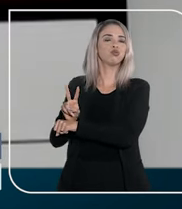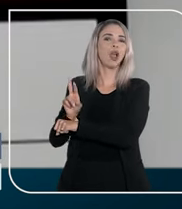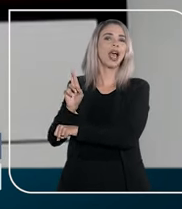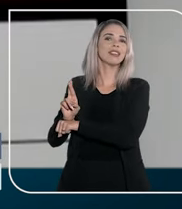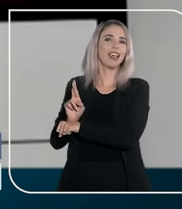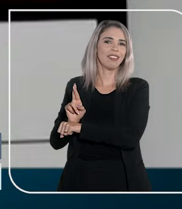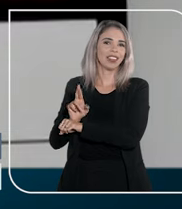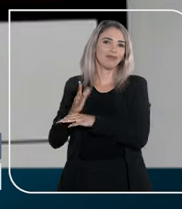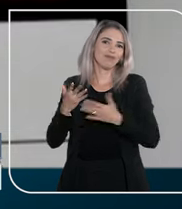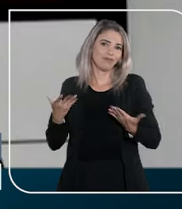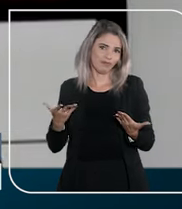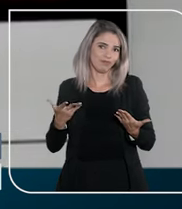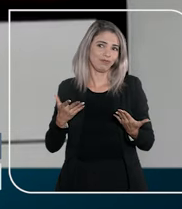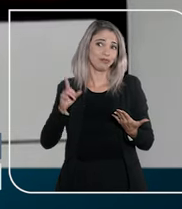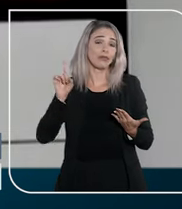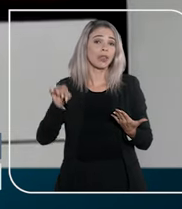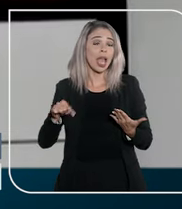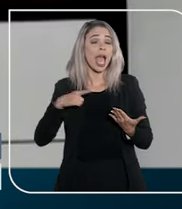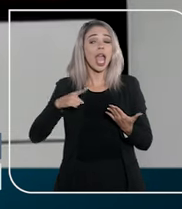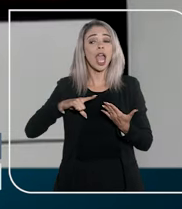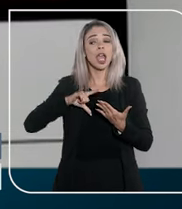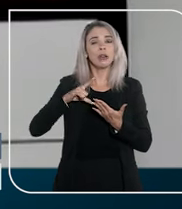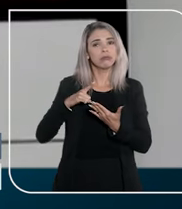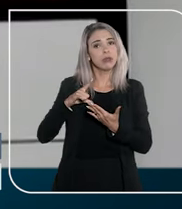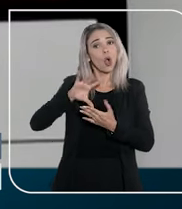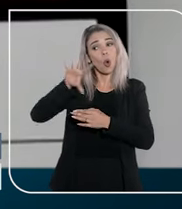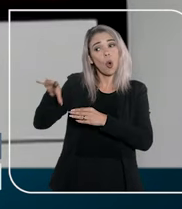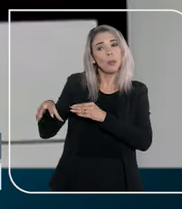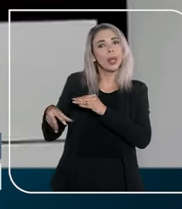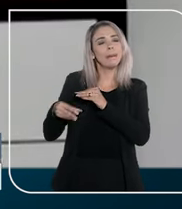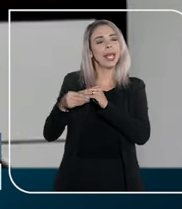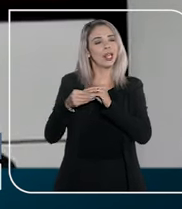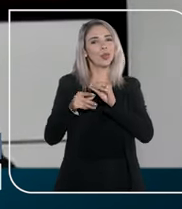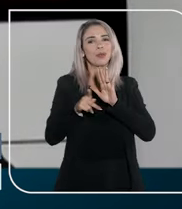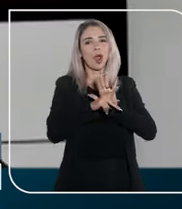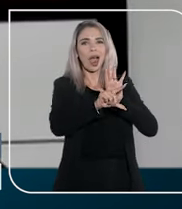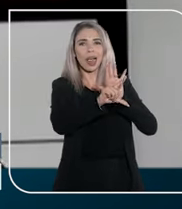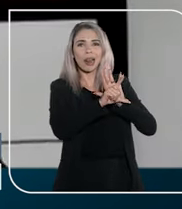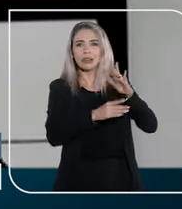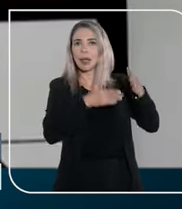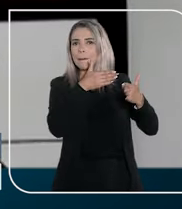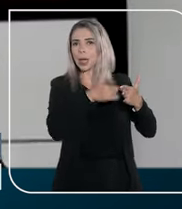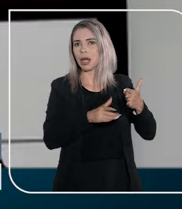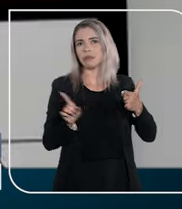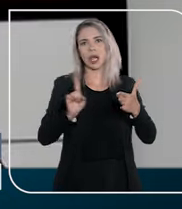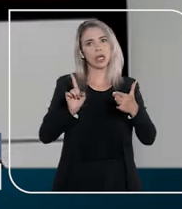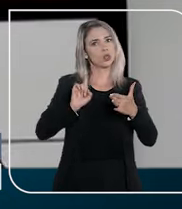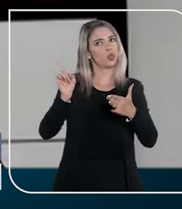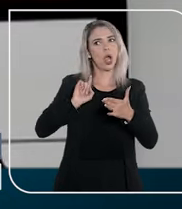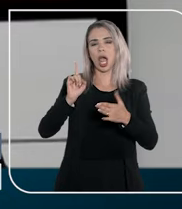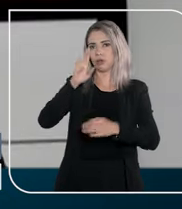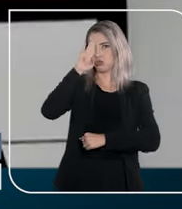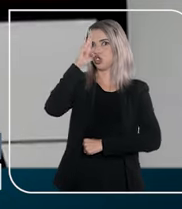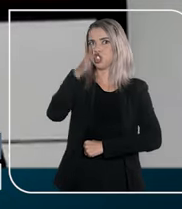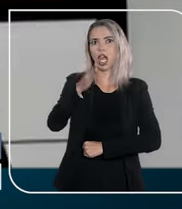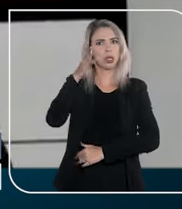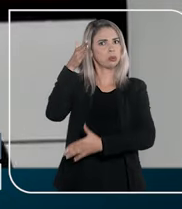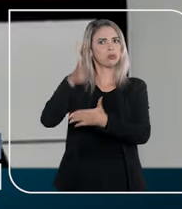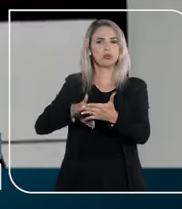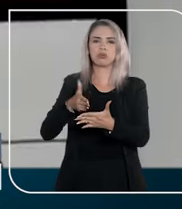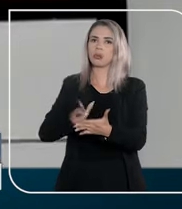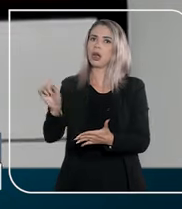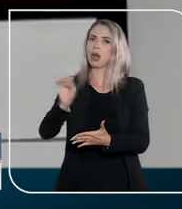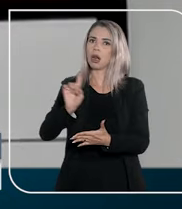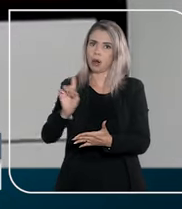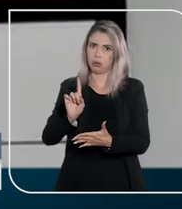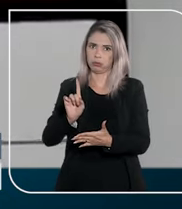Então veja, é um complemento à cláusula de barreira, mas não é uma cláusula de barreira por si só. Porque eu vou